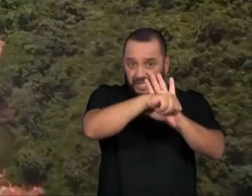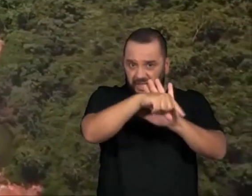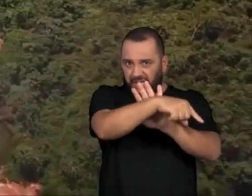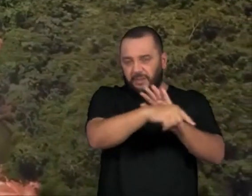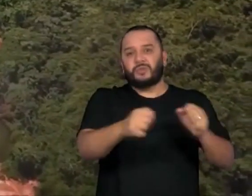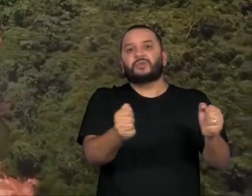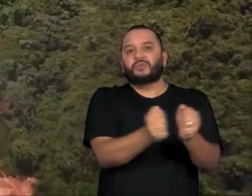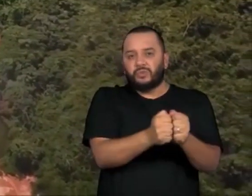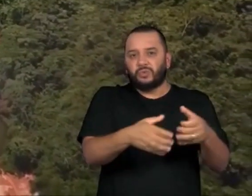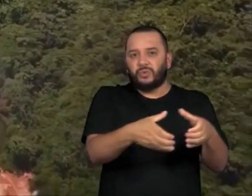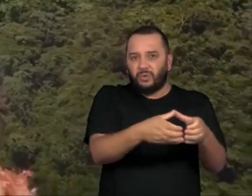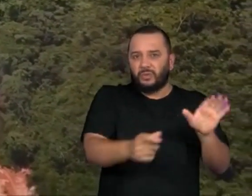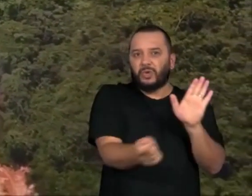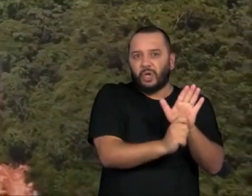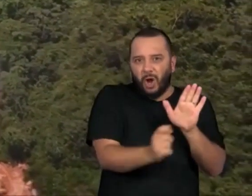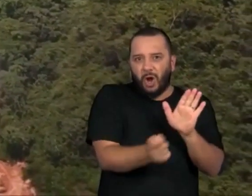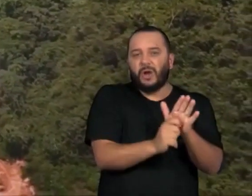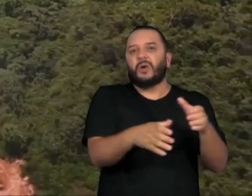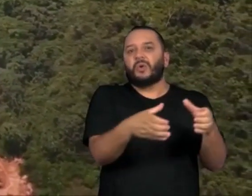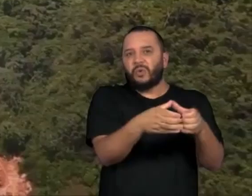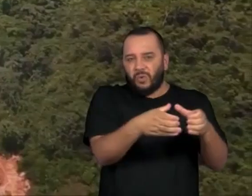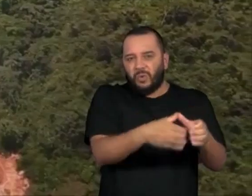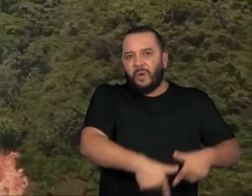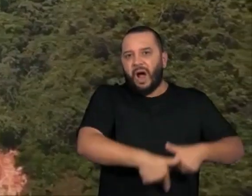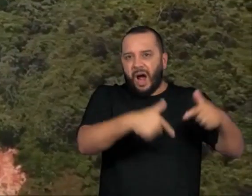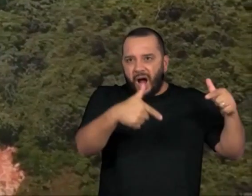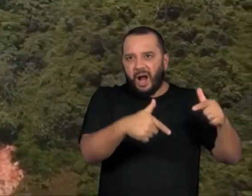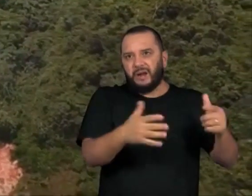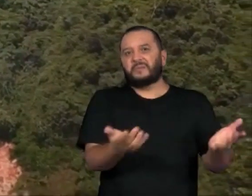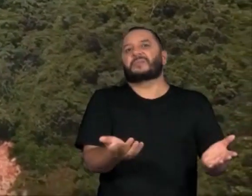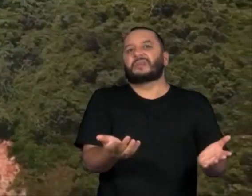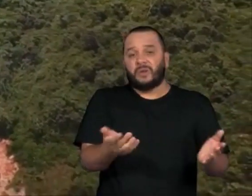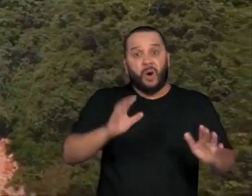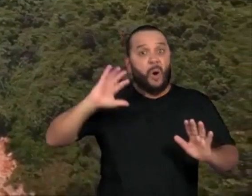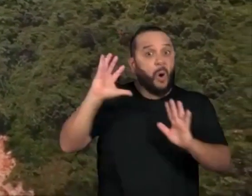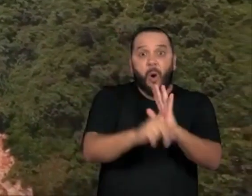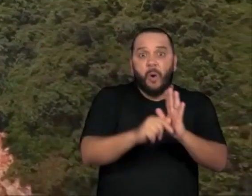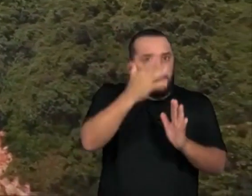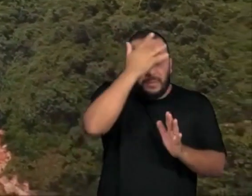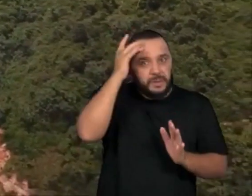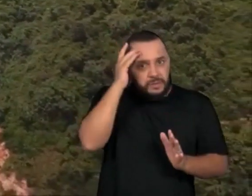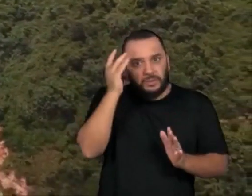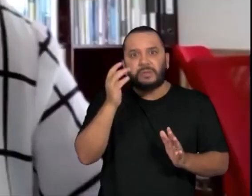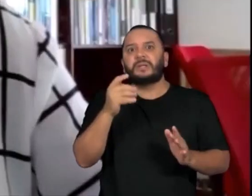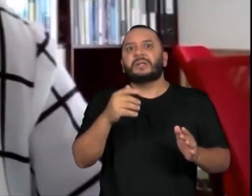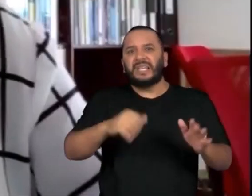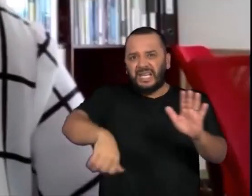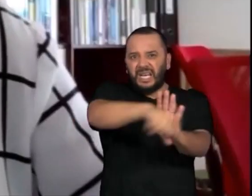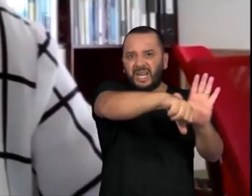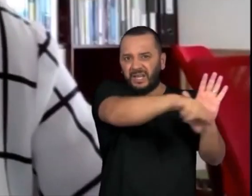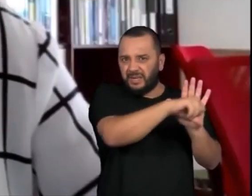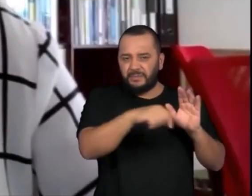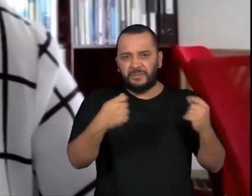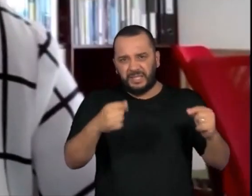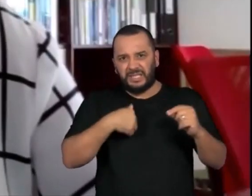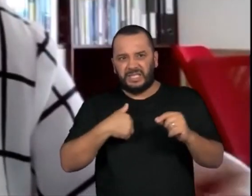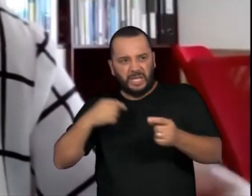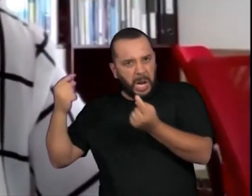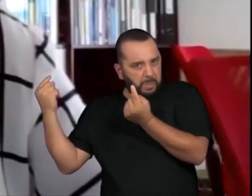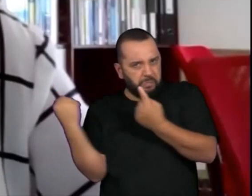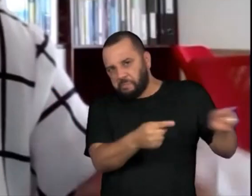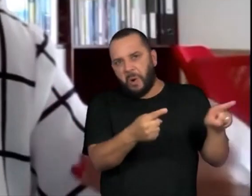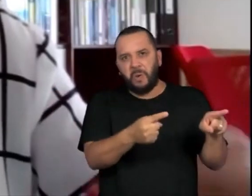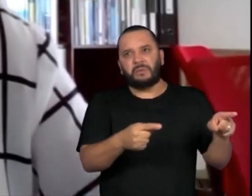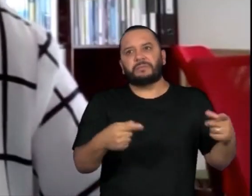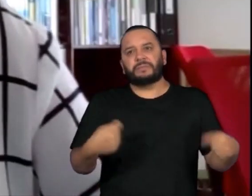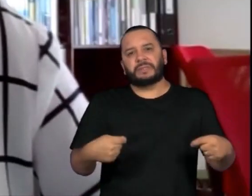drogas, de armas, de pessoas, e isso é muito grave, ele precisa ser combatido. A gente tem aí um problema